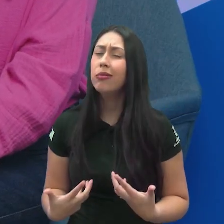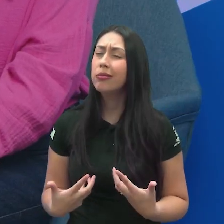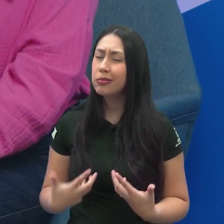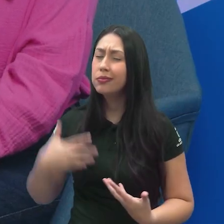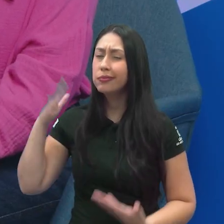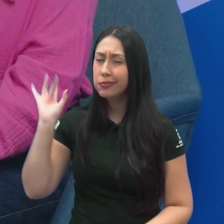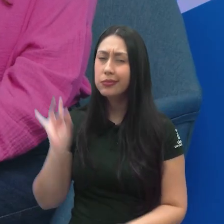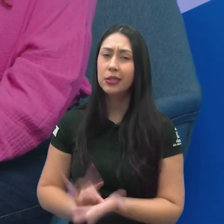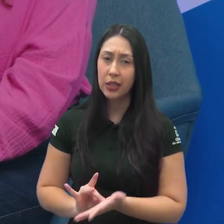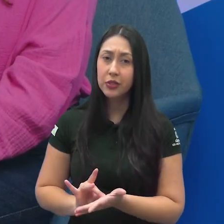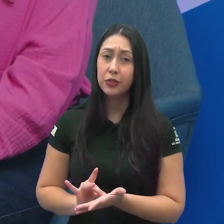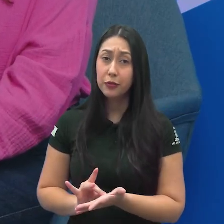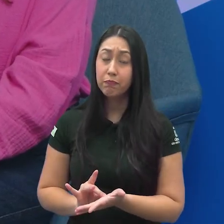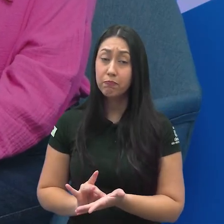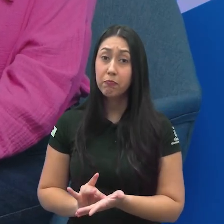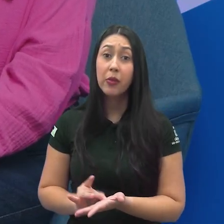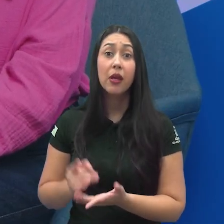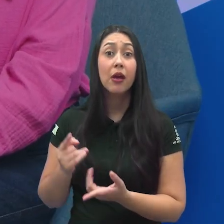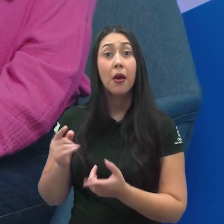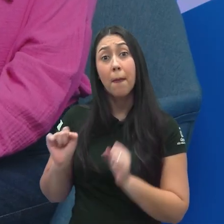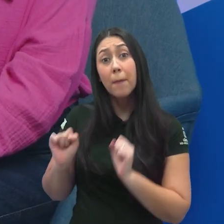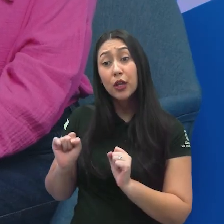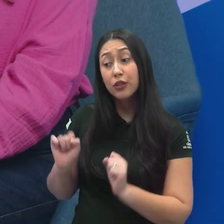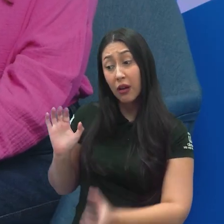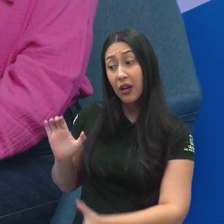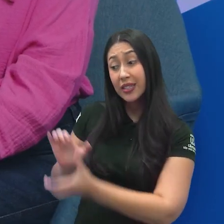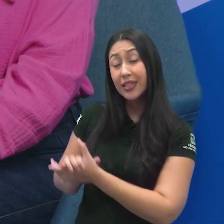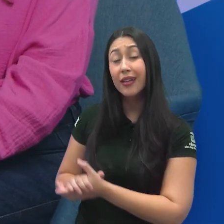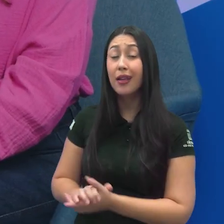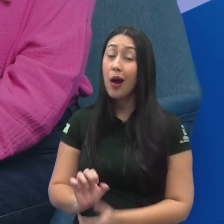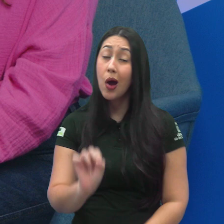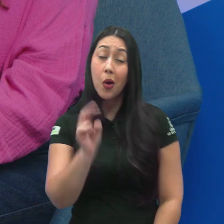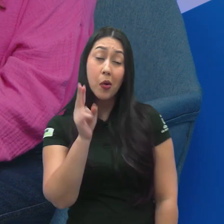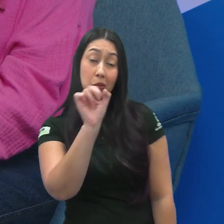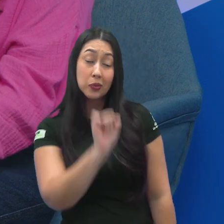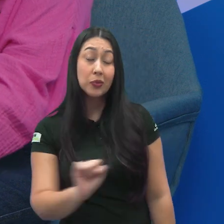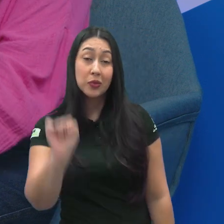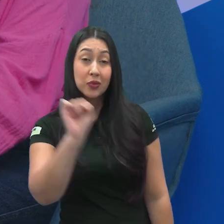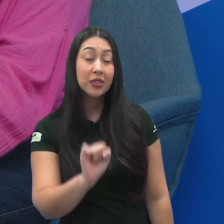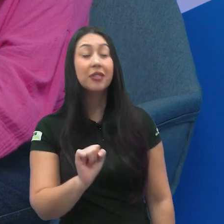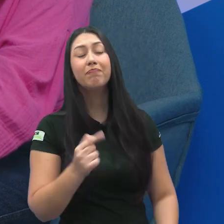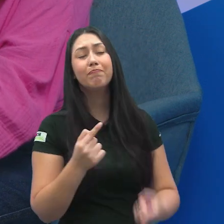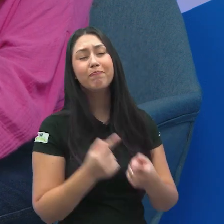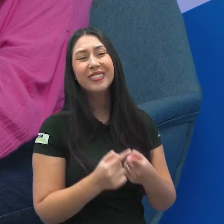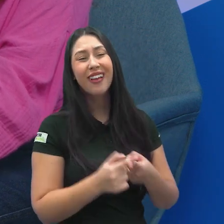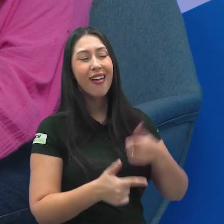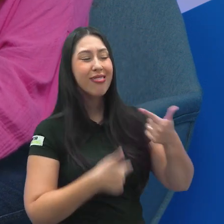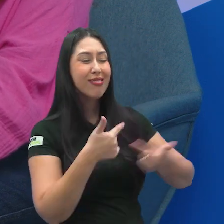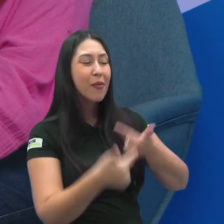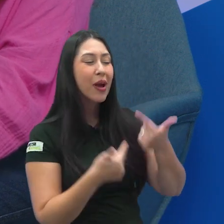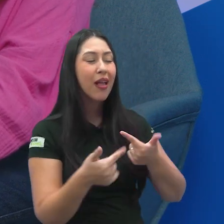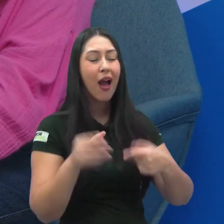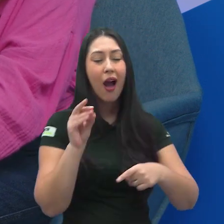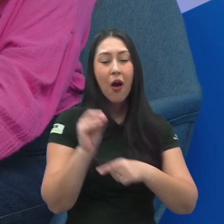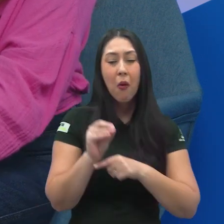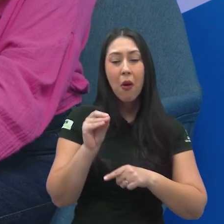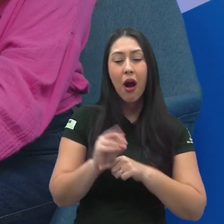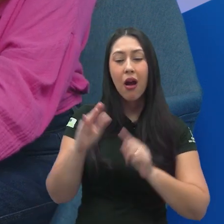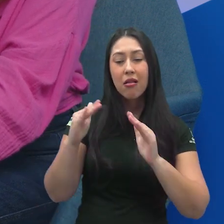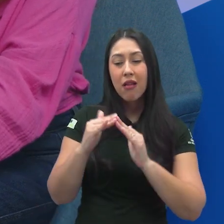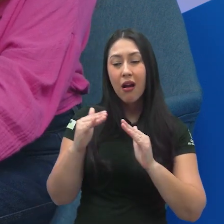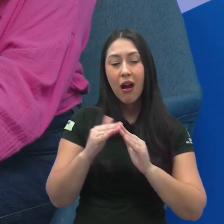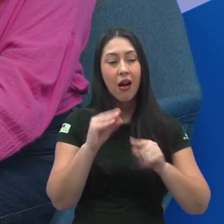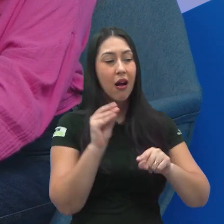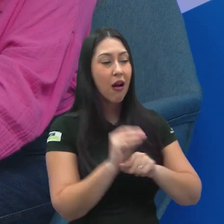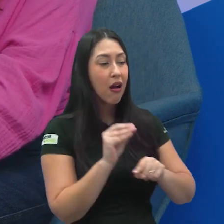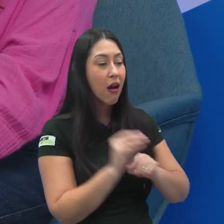algo que marca a vida de muitas mulheres, sejam elas solteiras ou casadas. E dar conta do emprego, da casa e